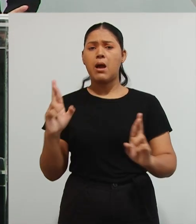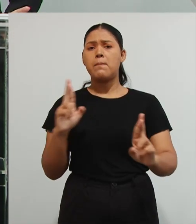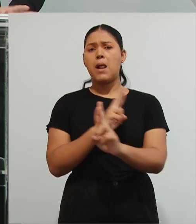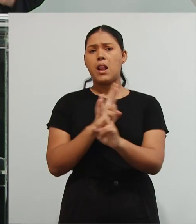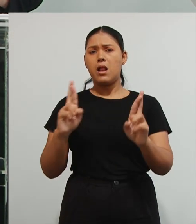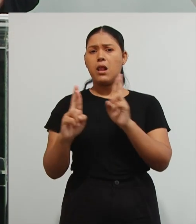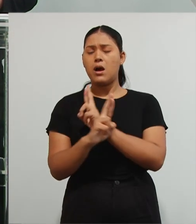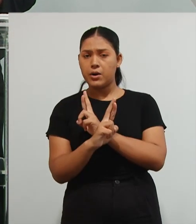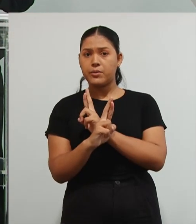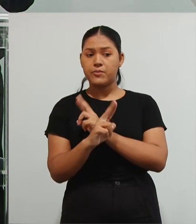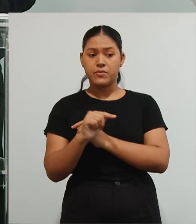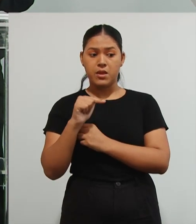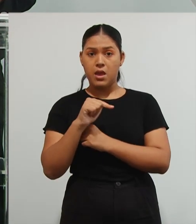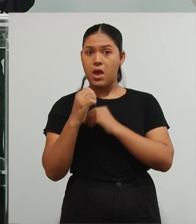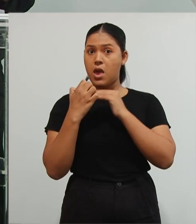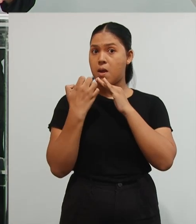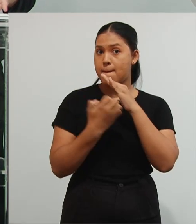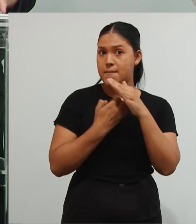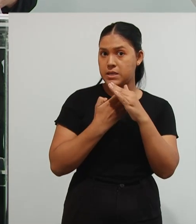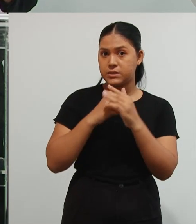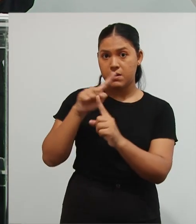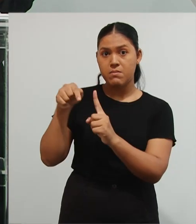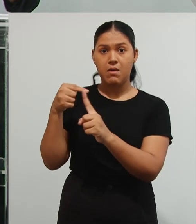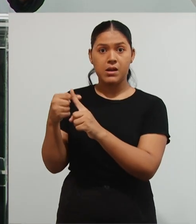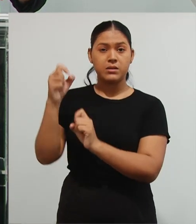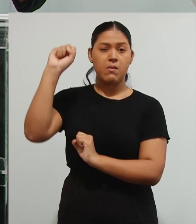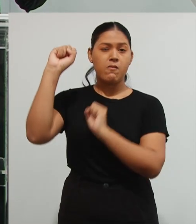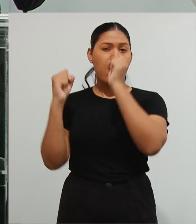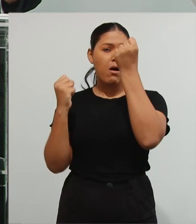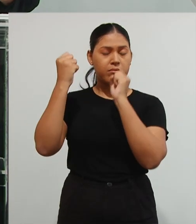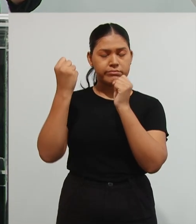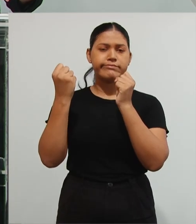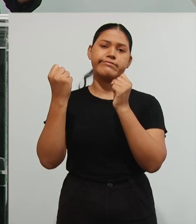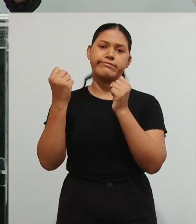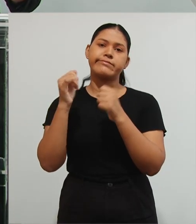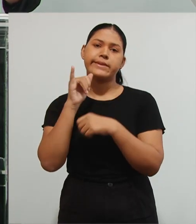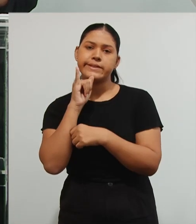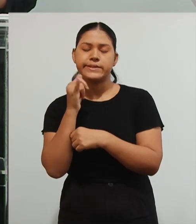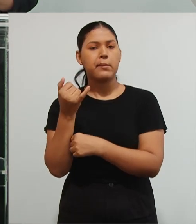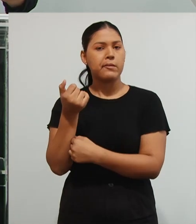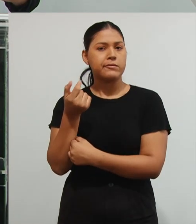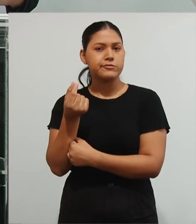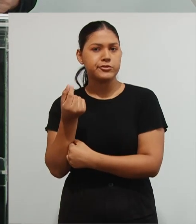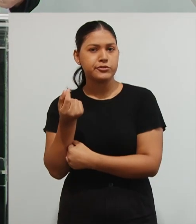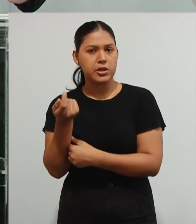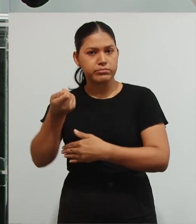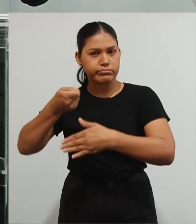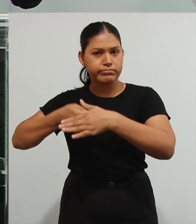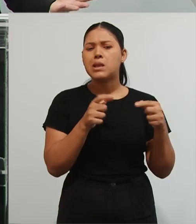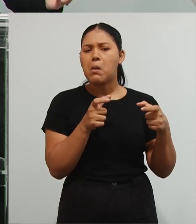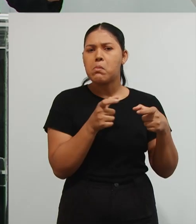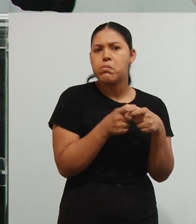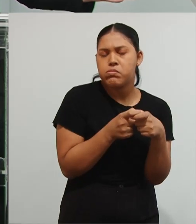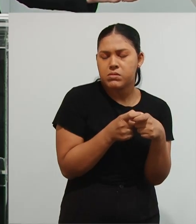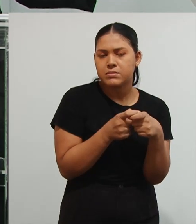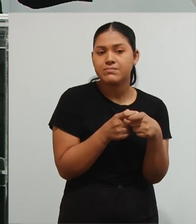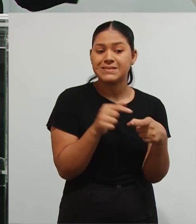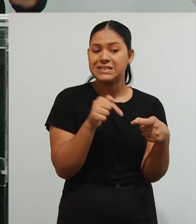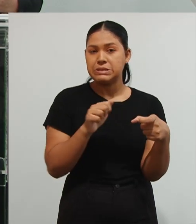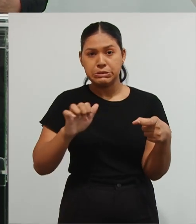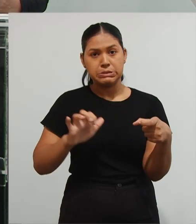muito criticado. A mão invisível do mercado é o que diz assim, não precisa ter um órgão de planejador central para